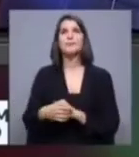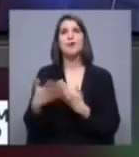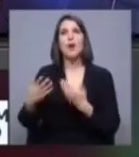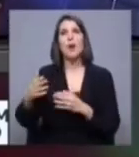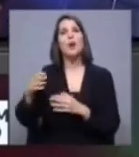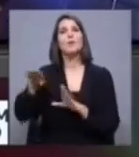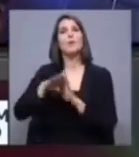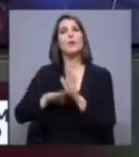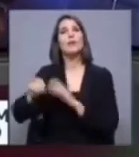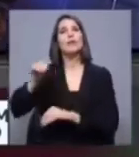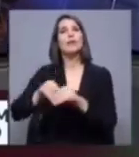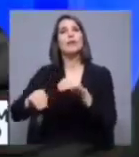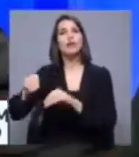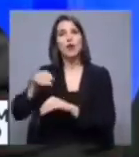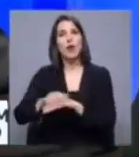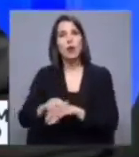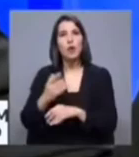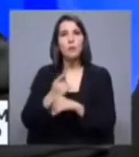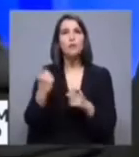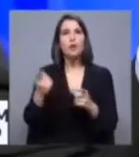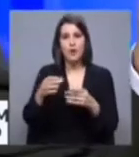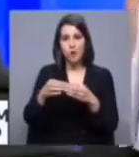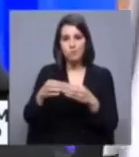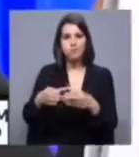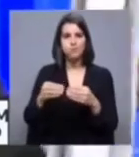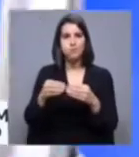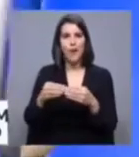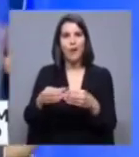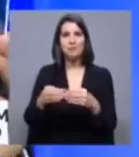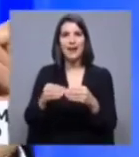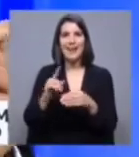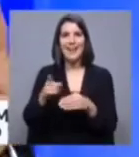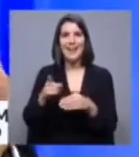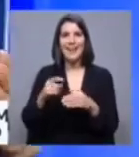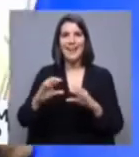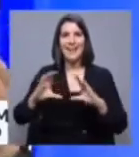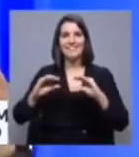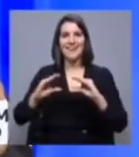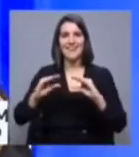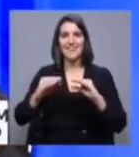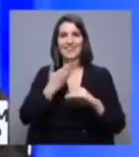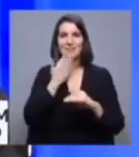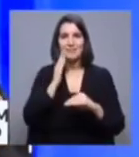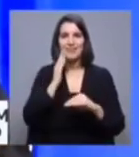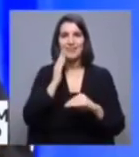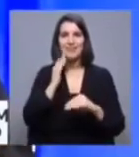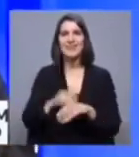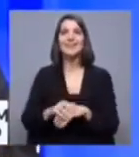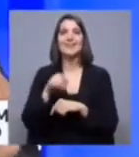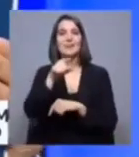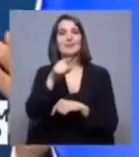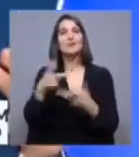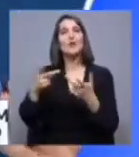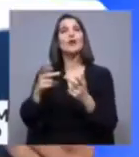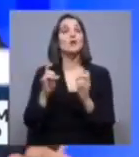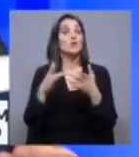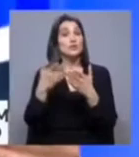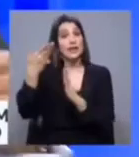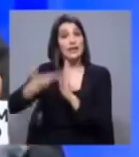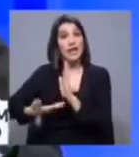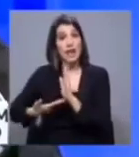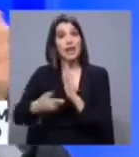o programa eleitoral. Ah, mas é o tamanho? Não, é a profundidade. Vocês é o tamanho. O resumo do nosso programa, este programa está disponível no nosso site para quem quiser consultar.